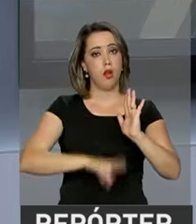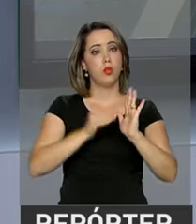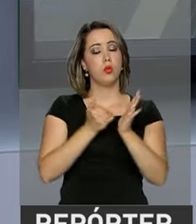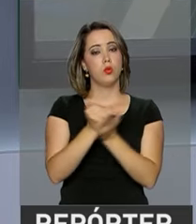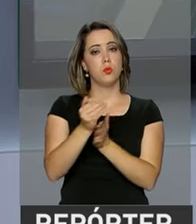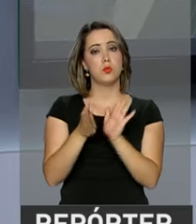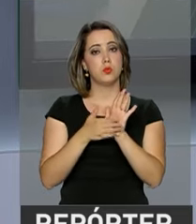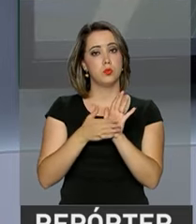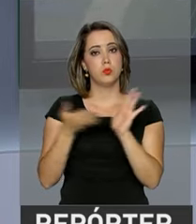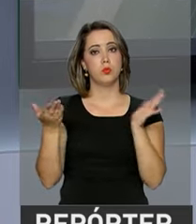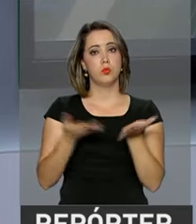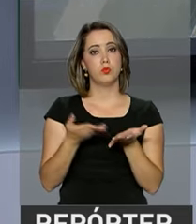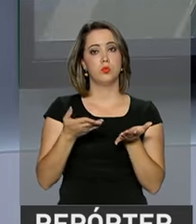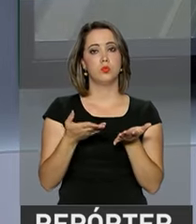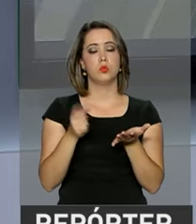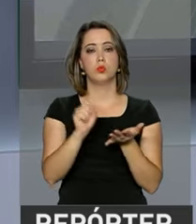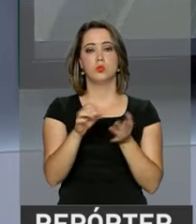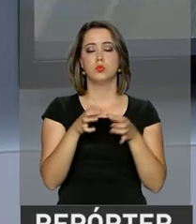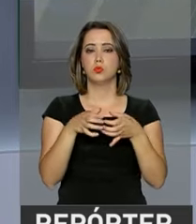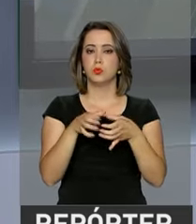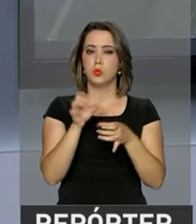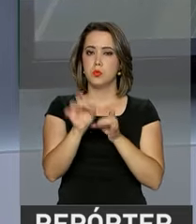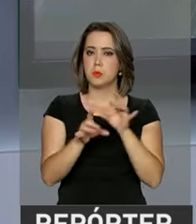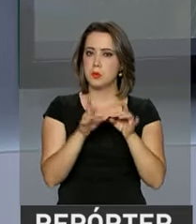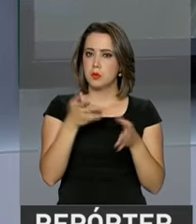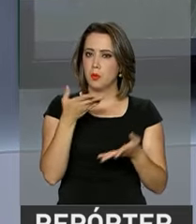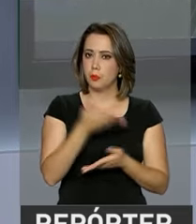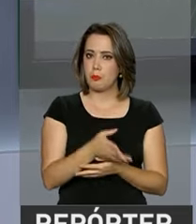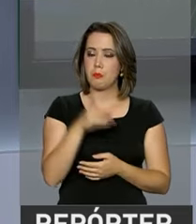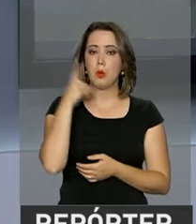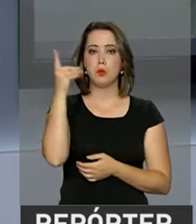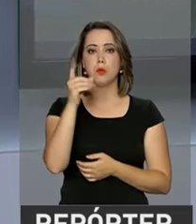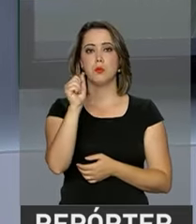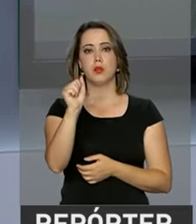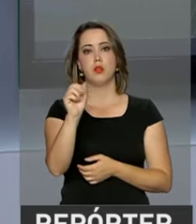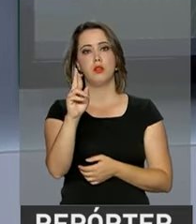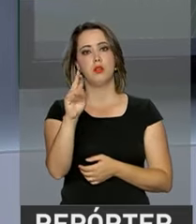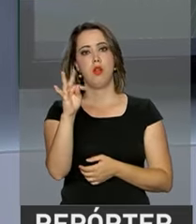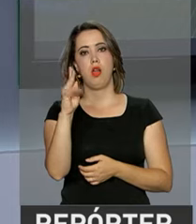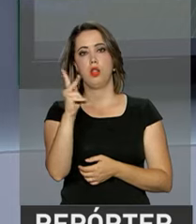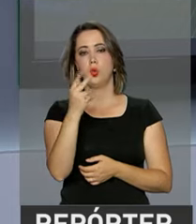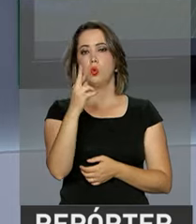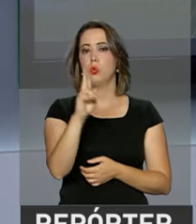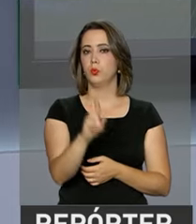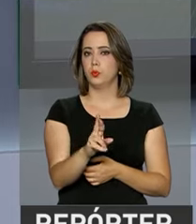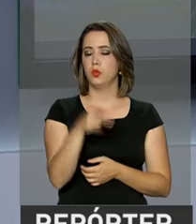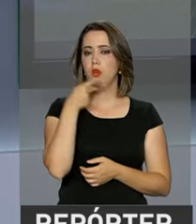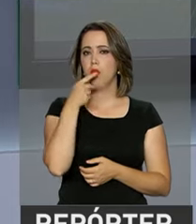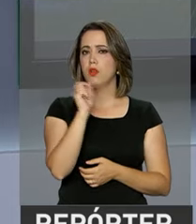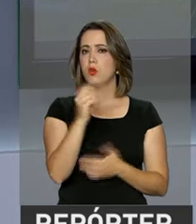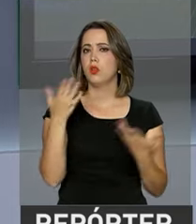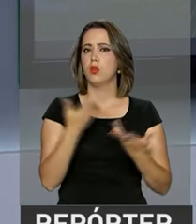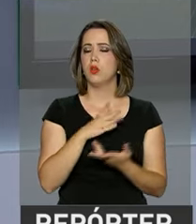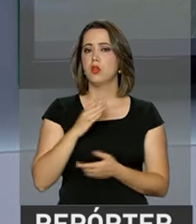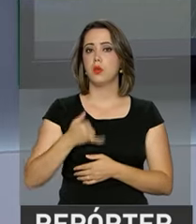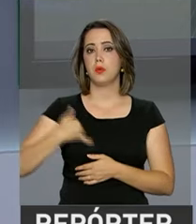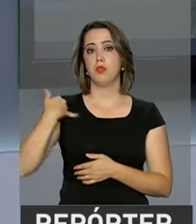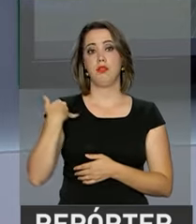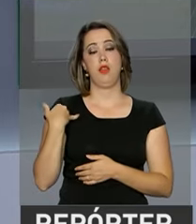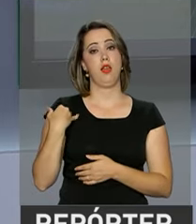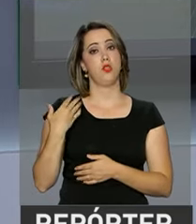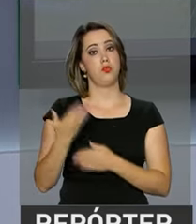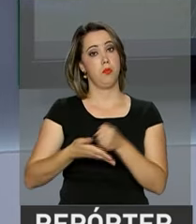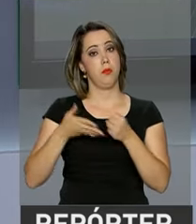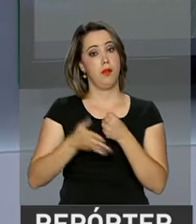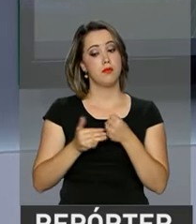ser apresentado hoje na comissão. O deputado Arthur Maia anunciou que a proposta conta agora com uma idade mínima